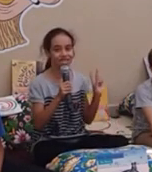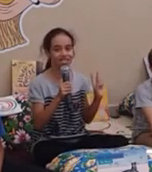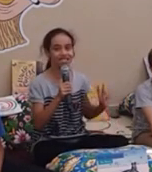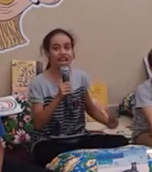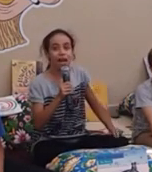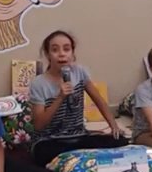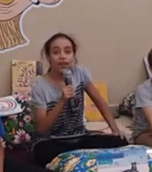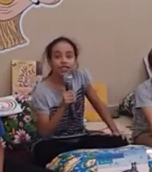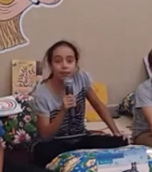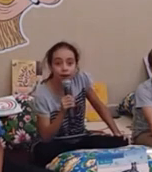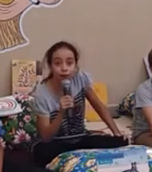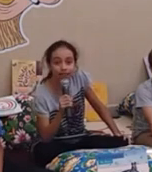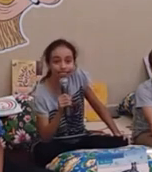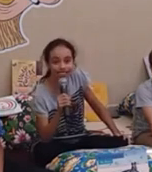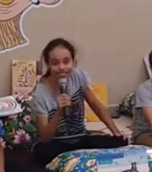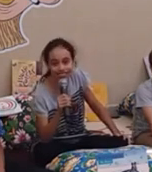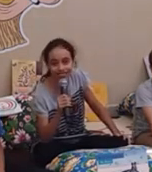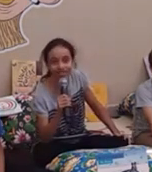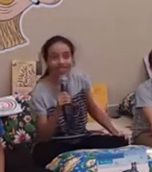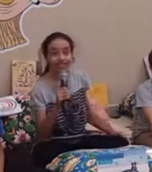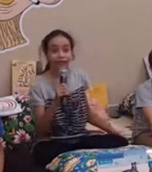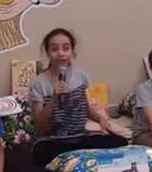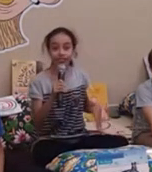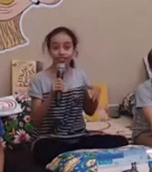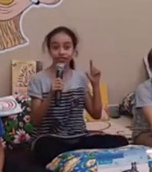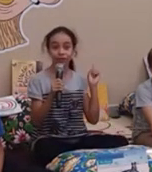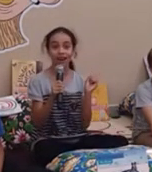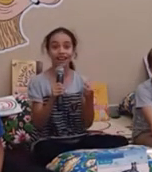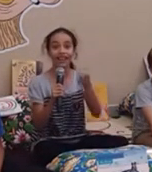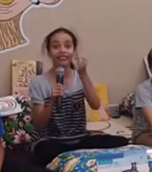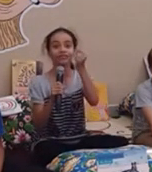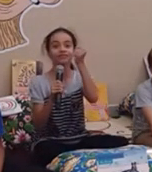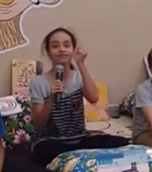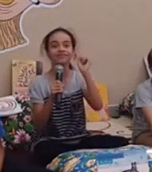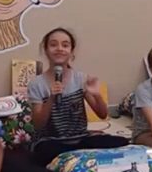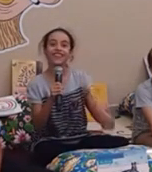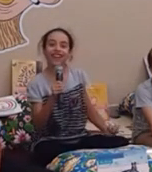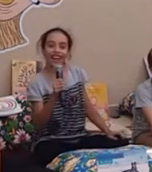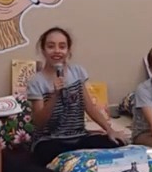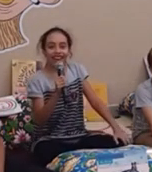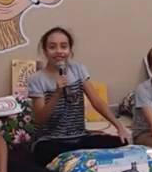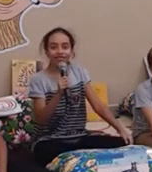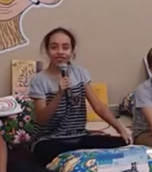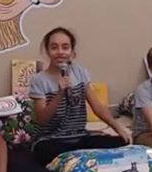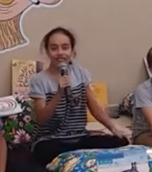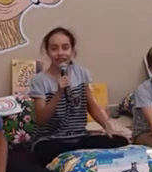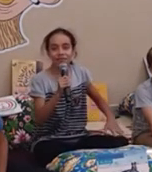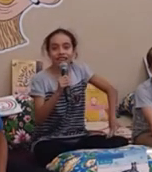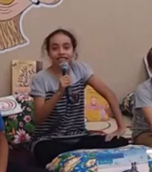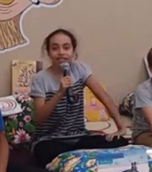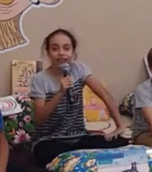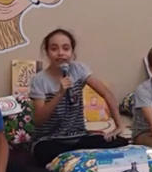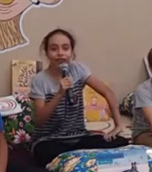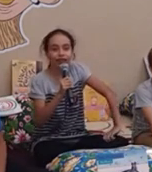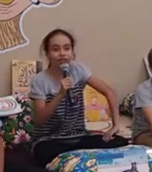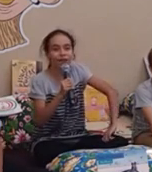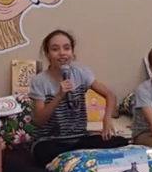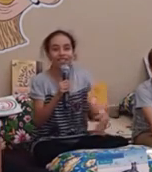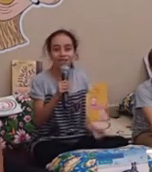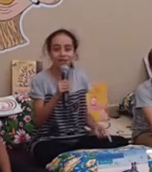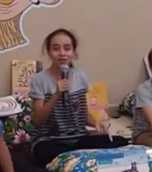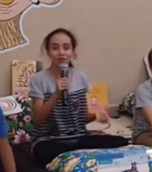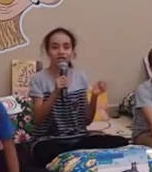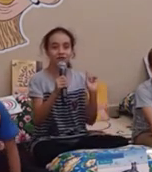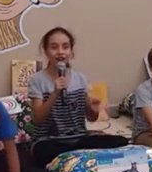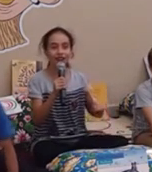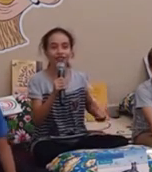duas meninas receberam um castigo que foi se transformar em... Pois é, se ficaram curiosos